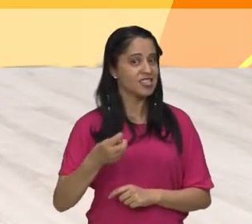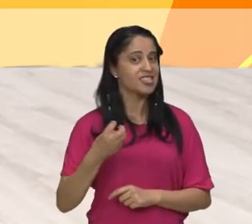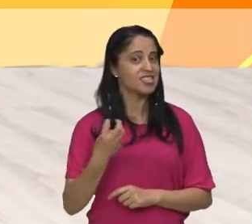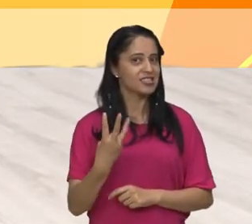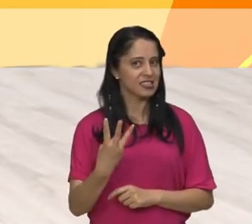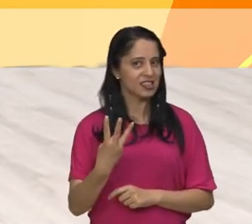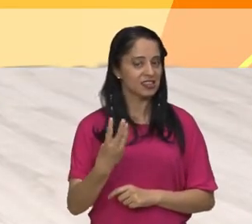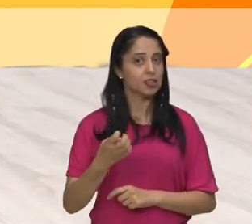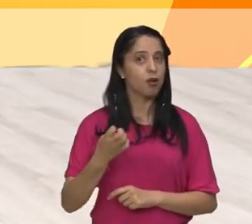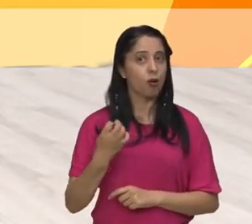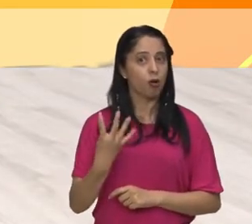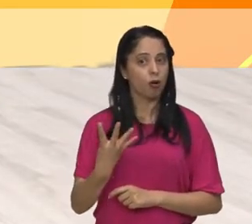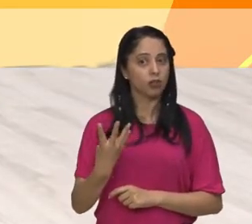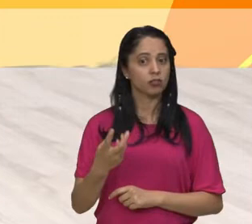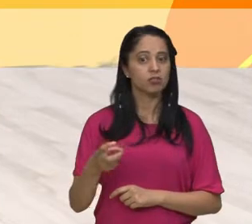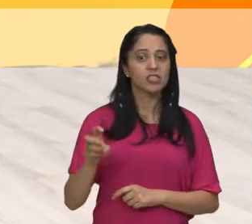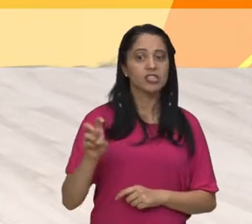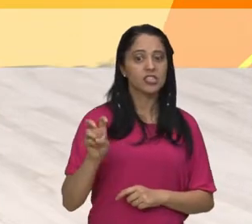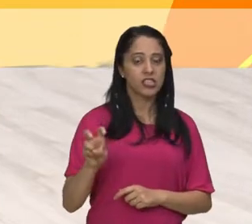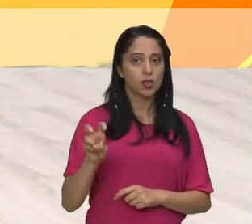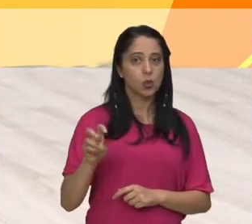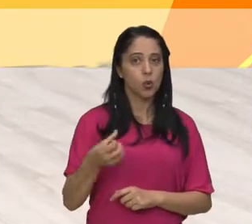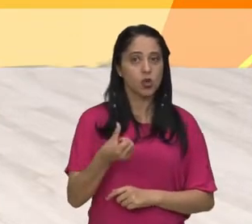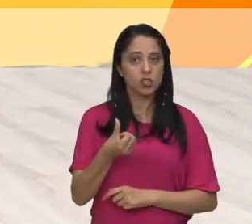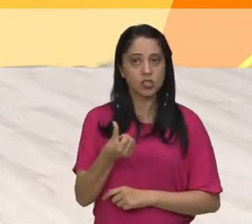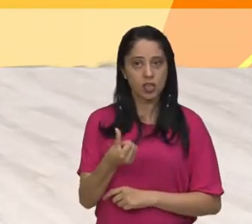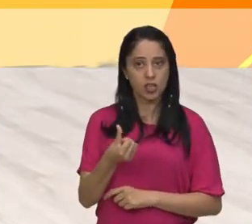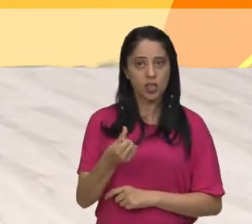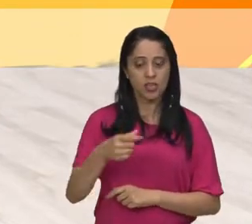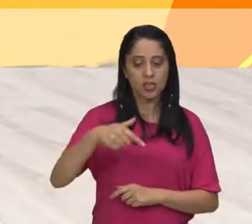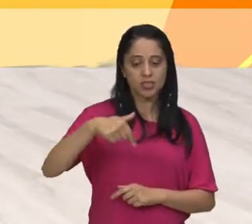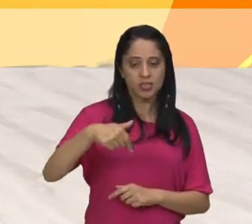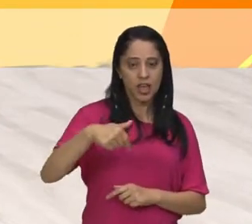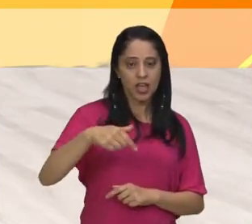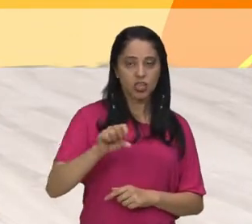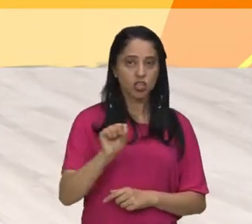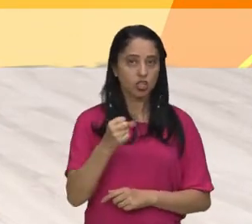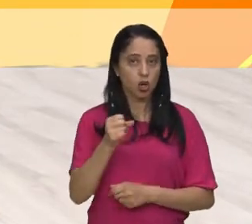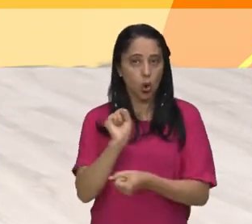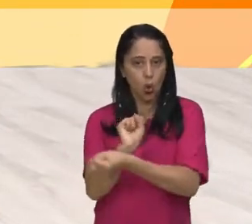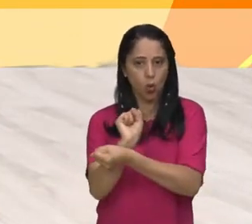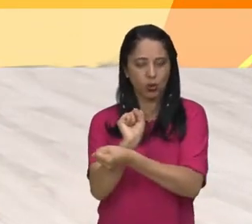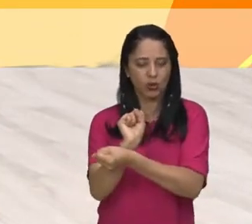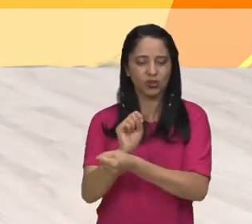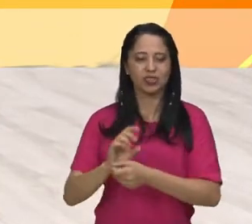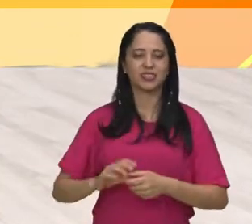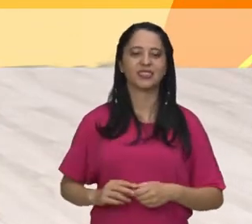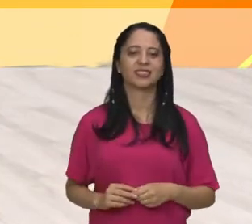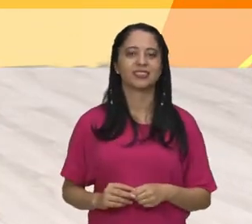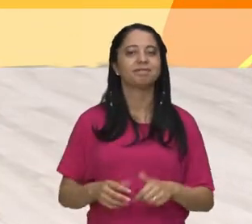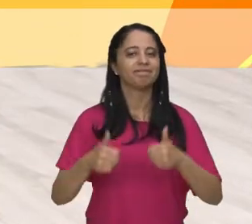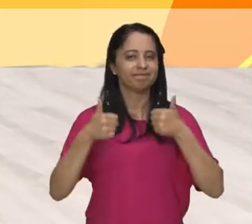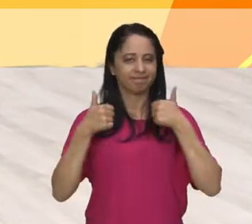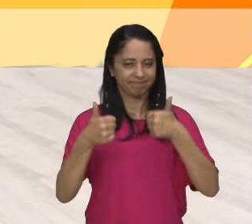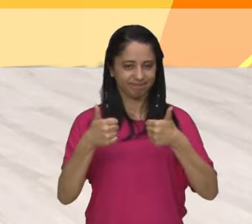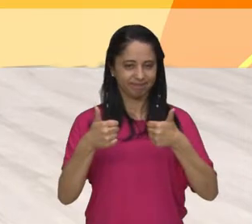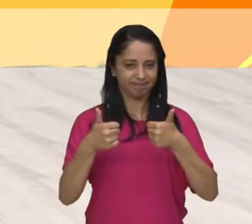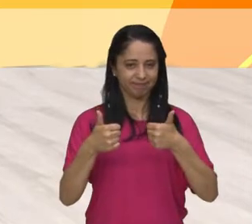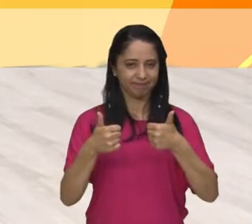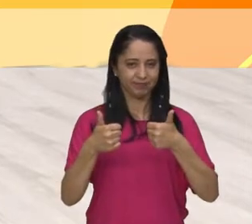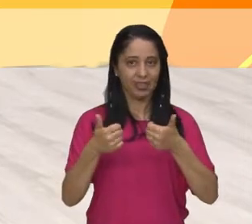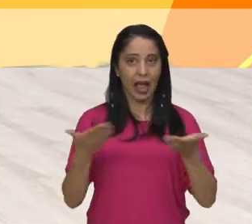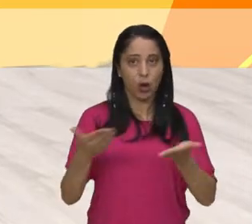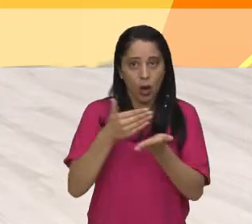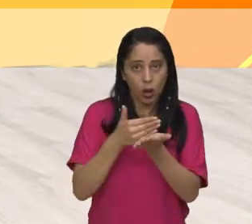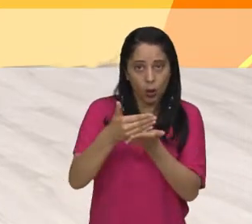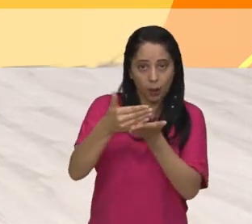2, 3, 4, 5, 6 e parou aqui. Joia até aí? Vamos fazer desde